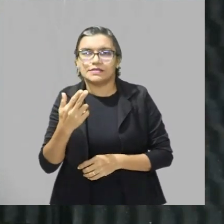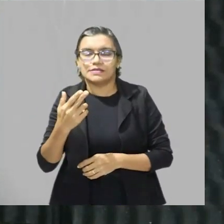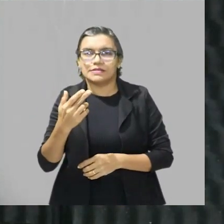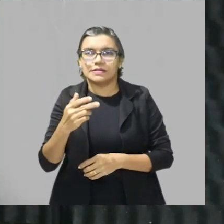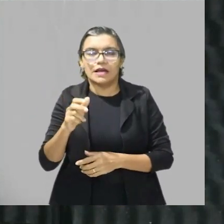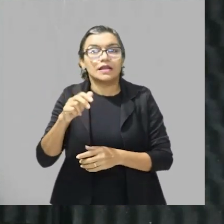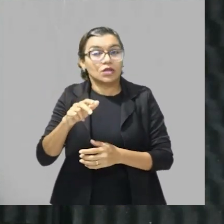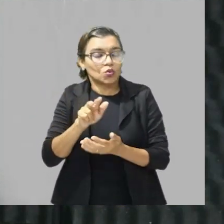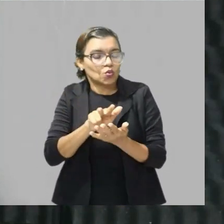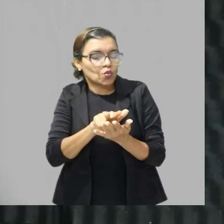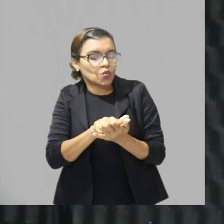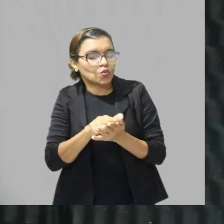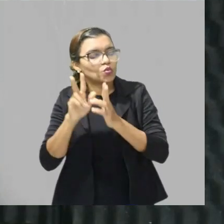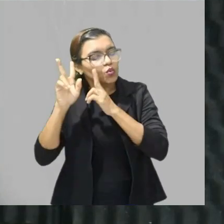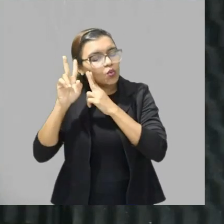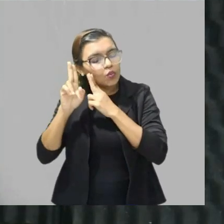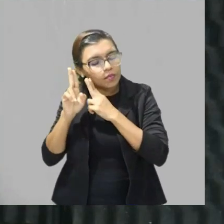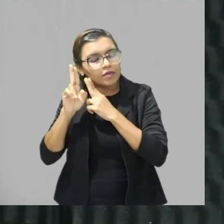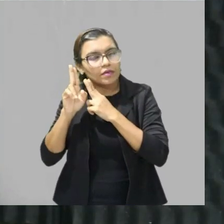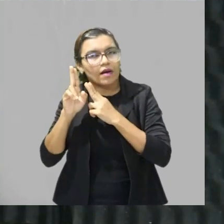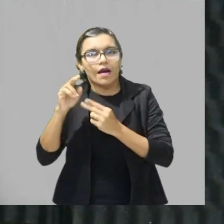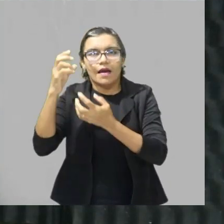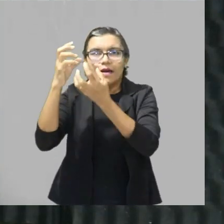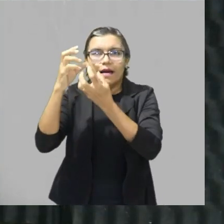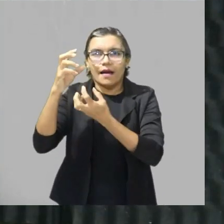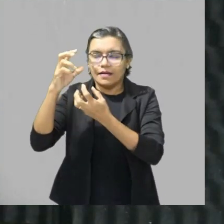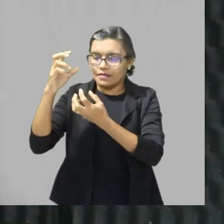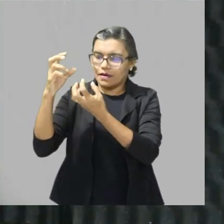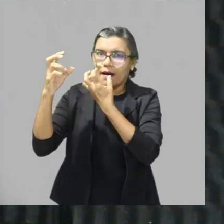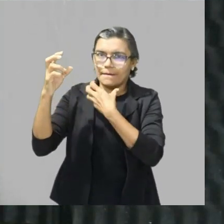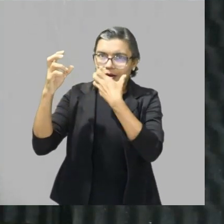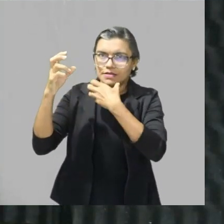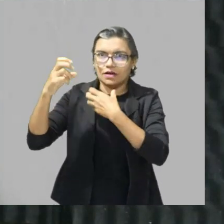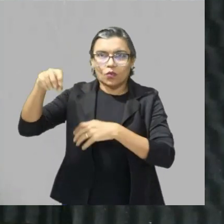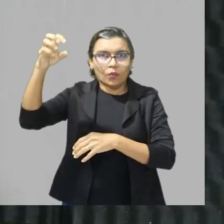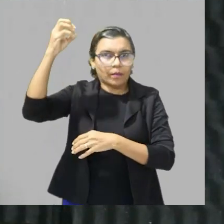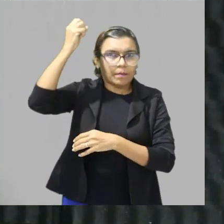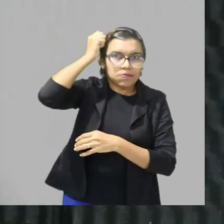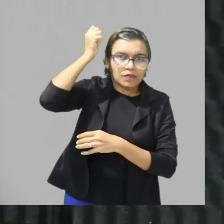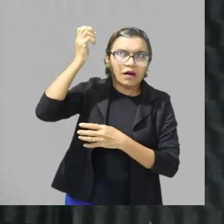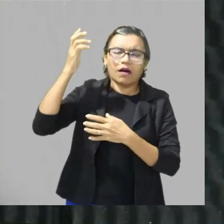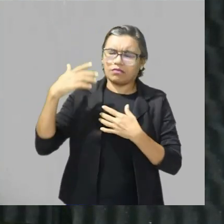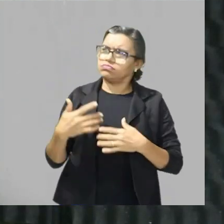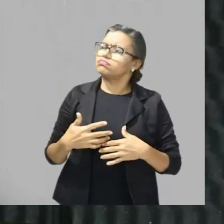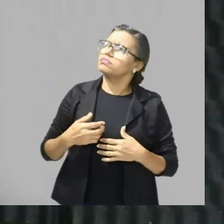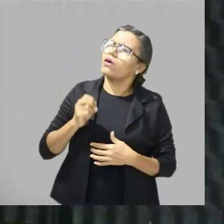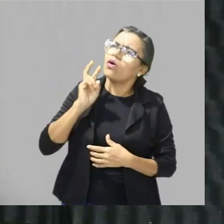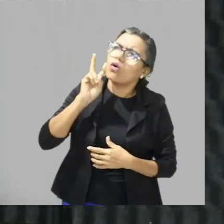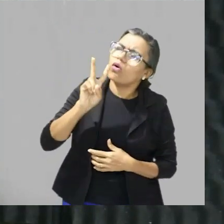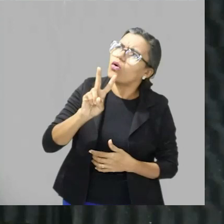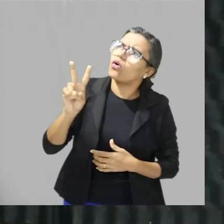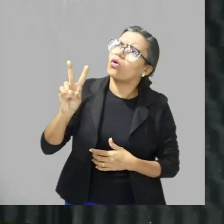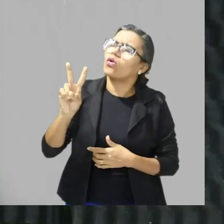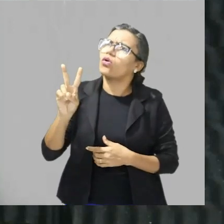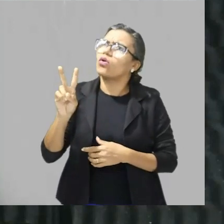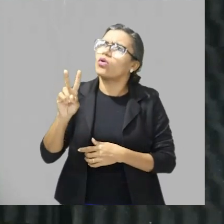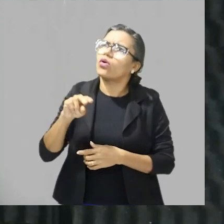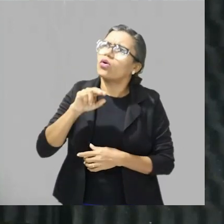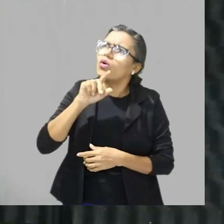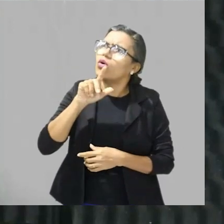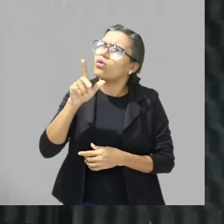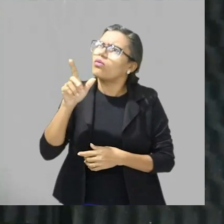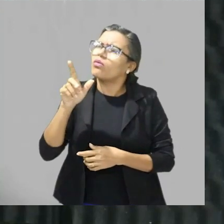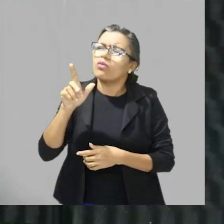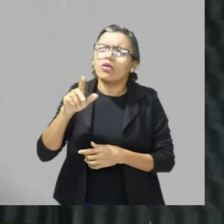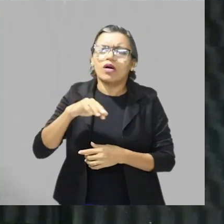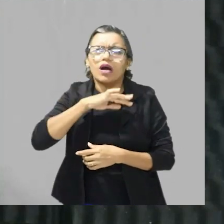olhou para cima com certeza um pássaro o Esquilo derrubou a maçã da árvore depois mas não havia passa os Esquilos na árvore por perto